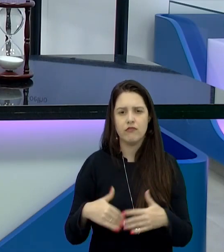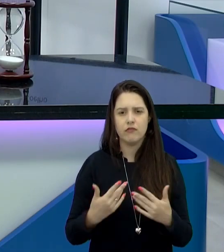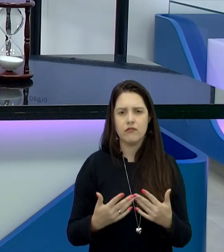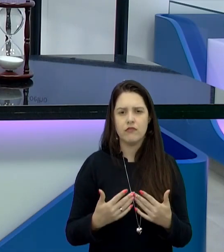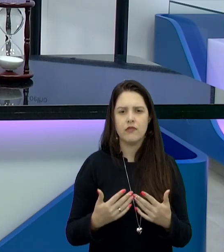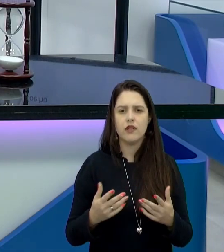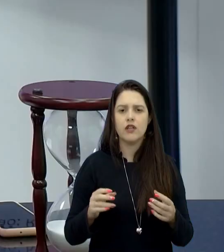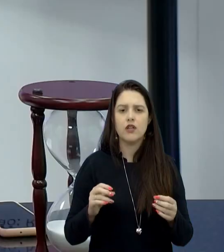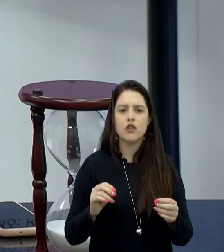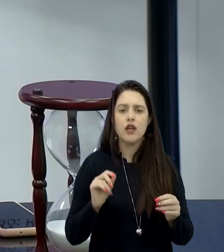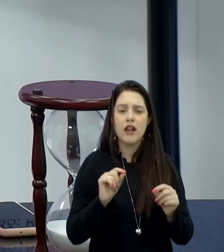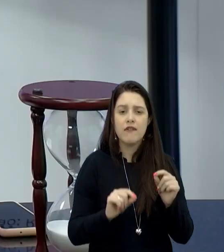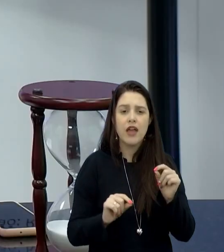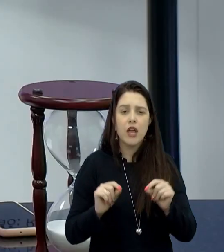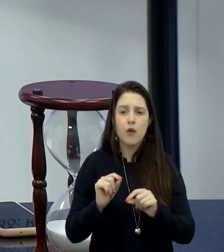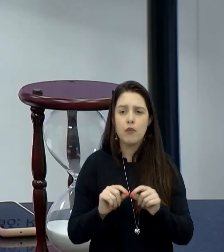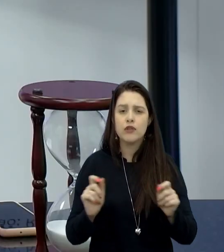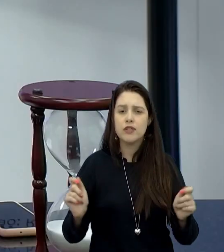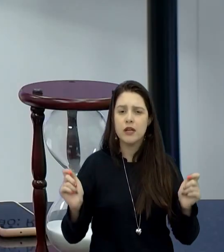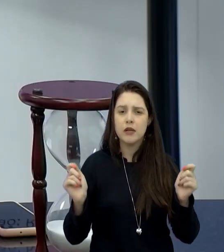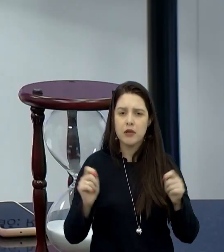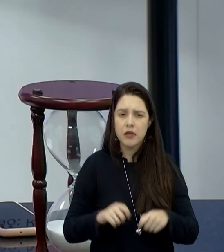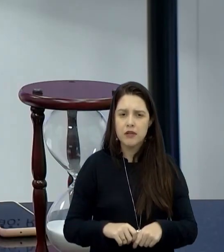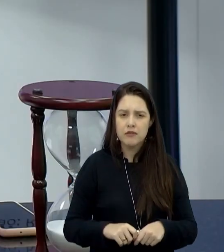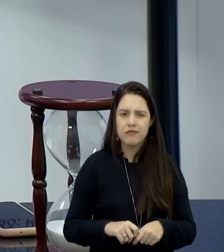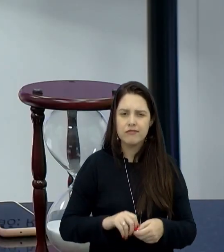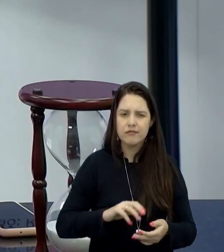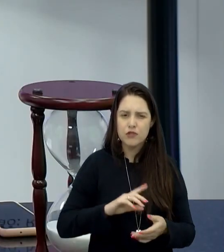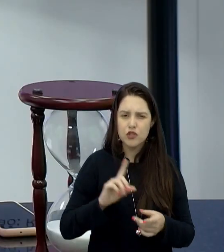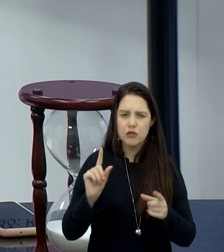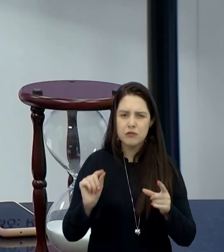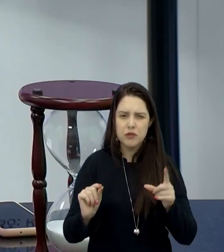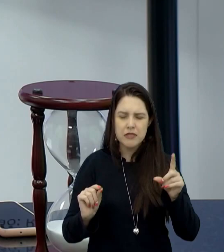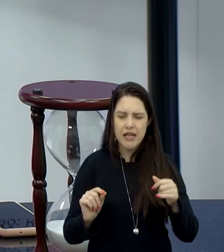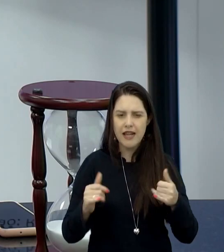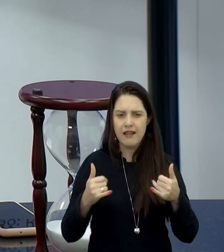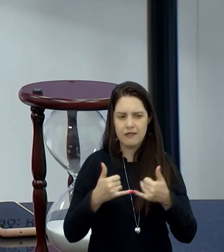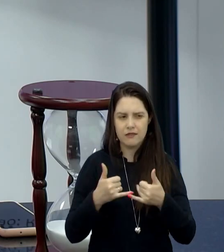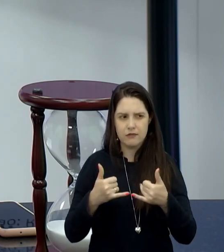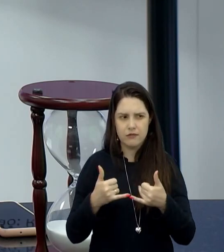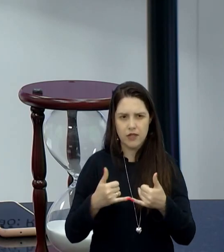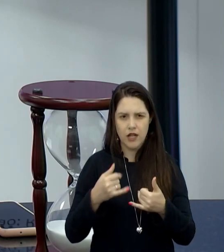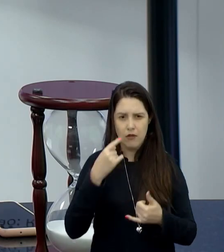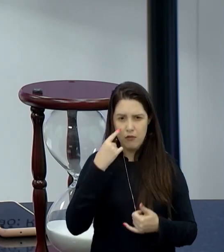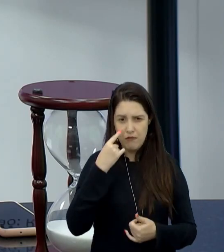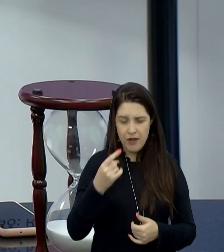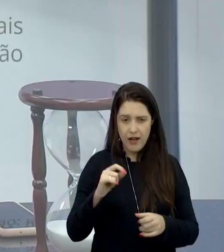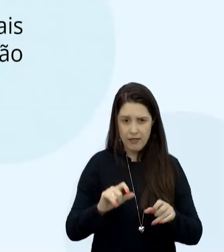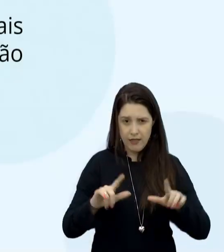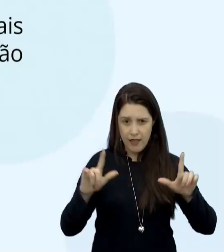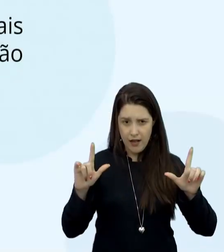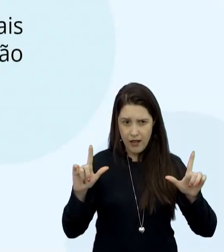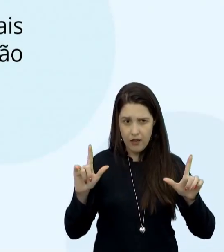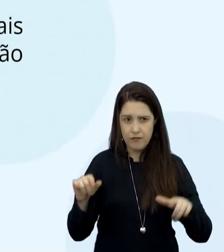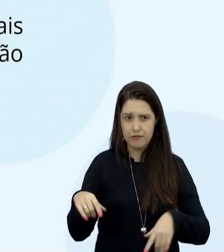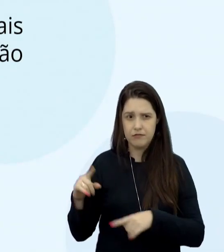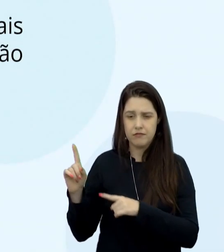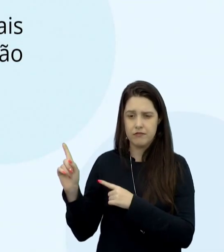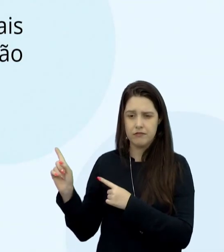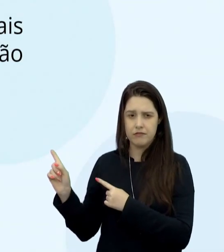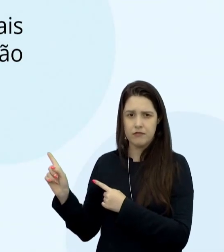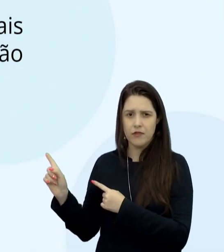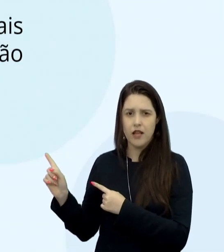vai apontar algumas possibilidades para a gente minimizar esse racismo na internet. Dá uma olhadinha na tela. Aí o próprio autor ele diz assim, ó,